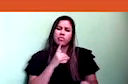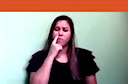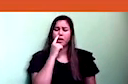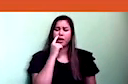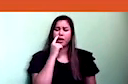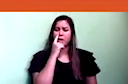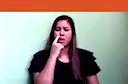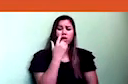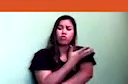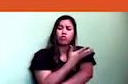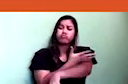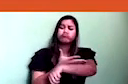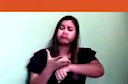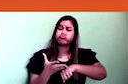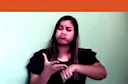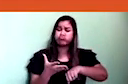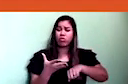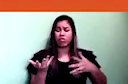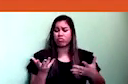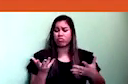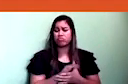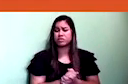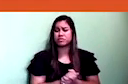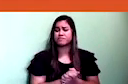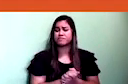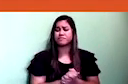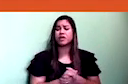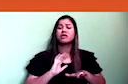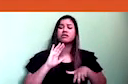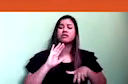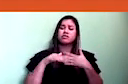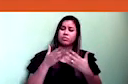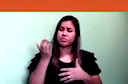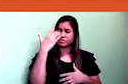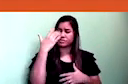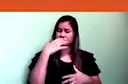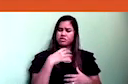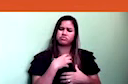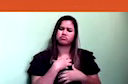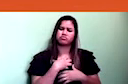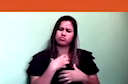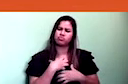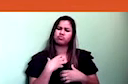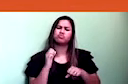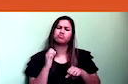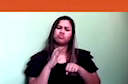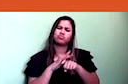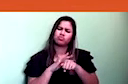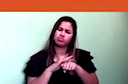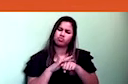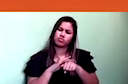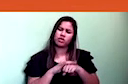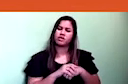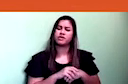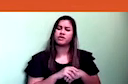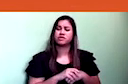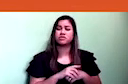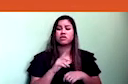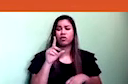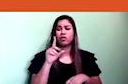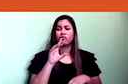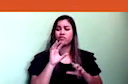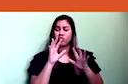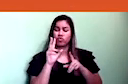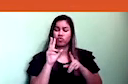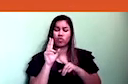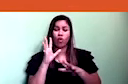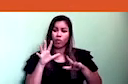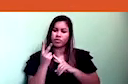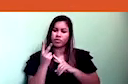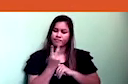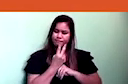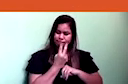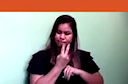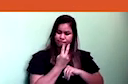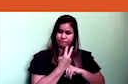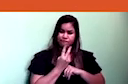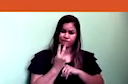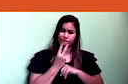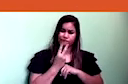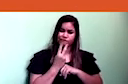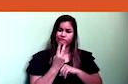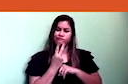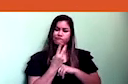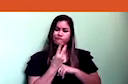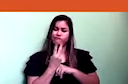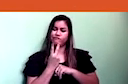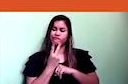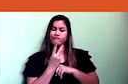isso, né, causar adoecimento. Então vamos tentar estar sempre nos policiando, porque como diz aqui os